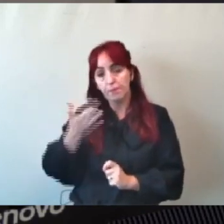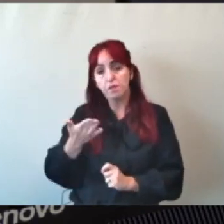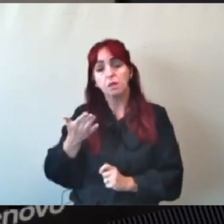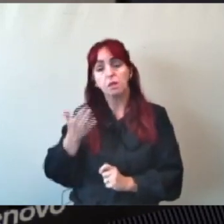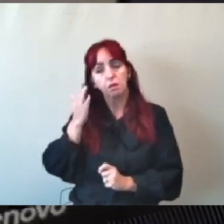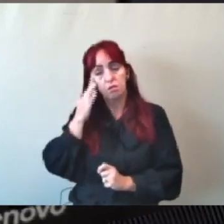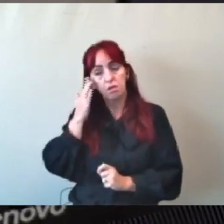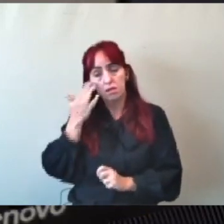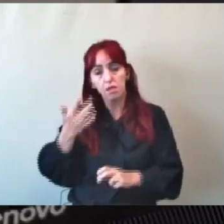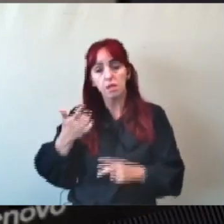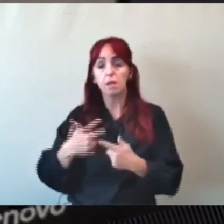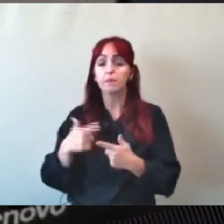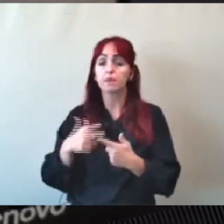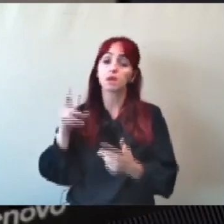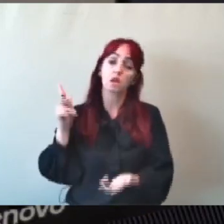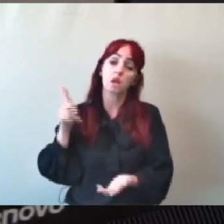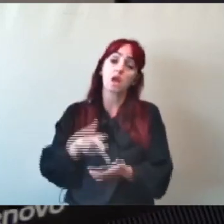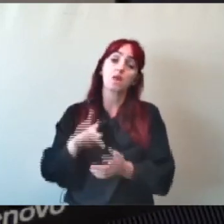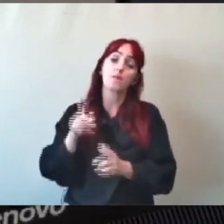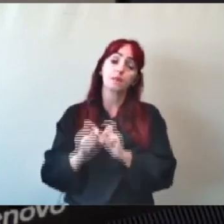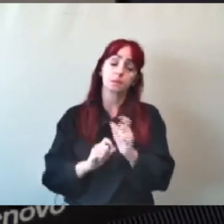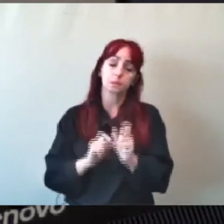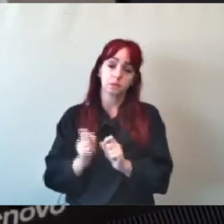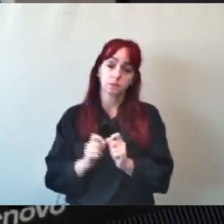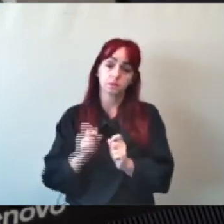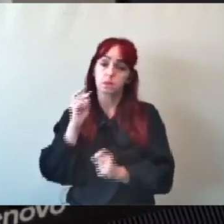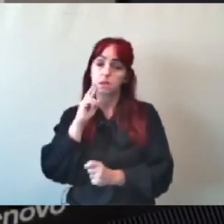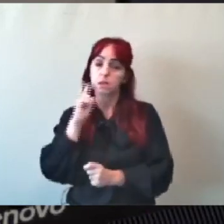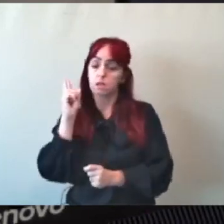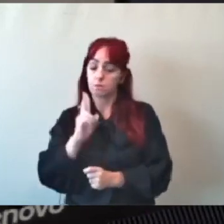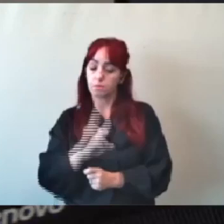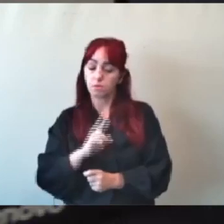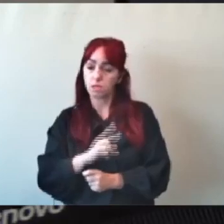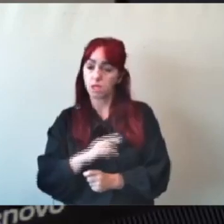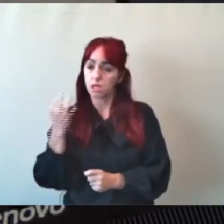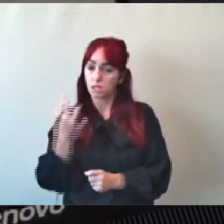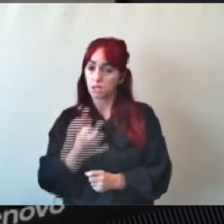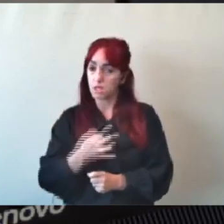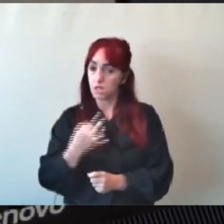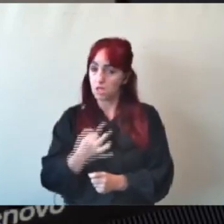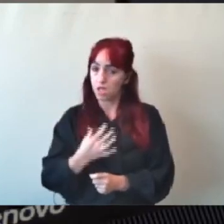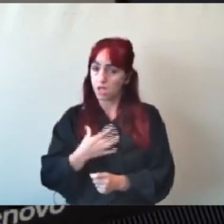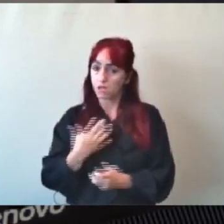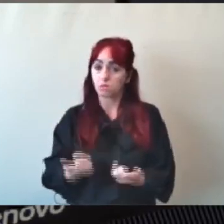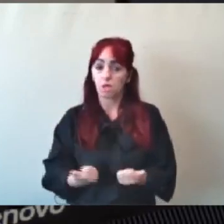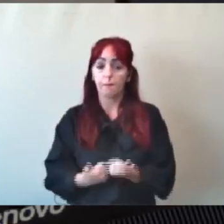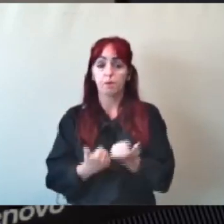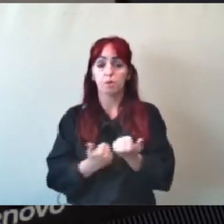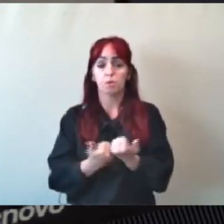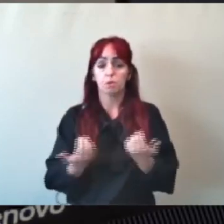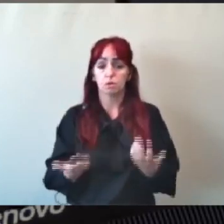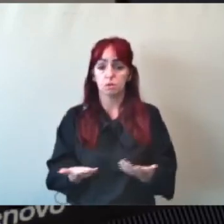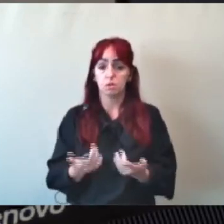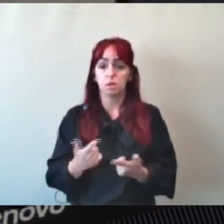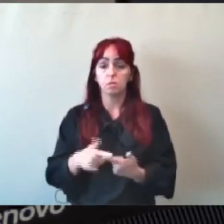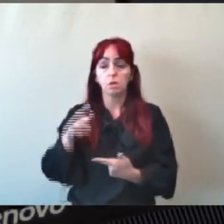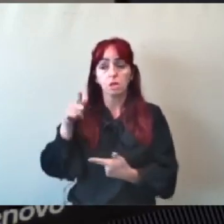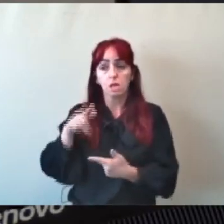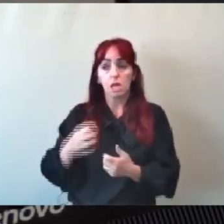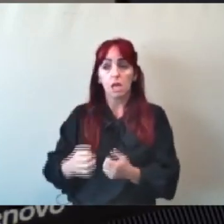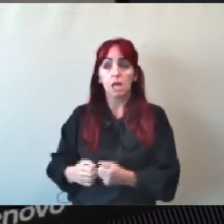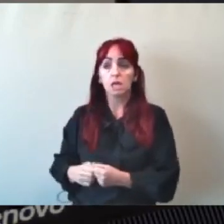realmente falasse, desse a opinião dele, se ele é a favor disso, uma vez que ele defende que nós,